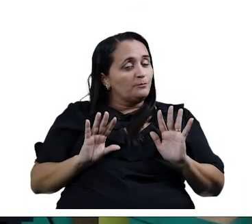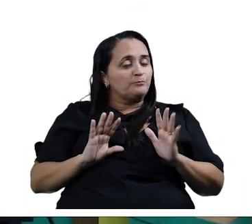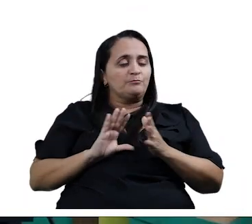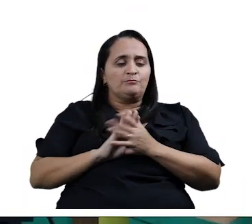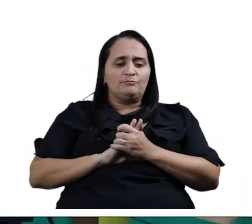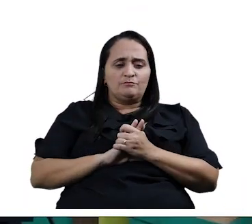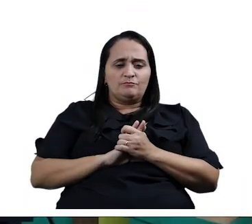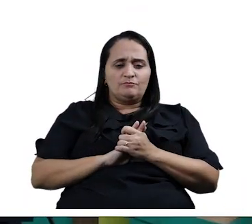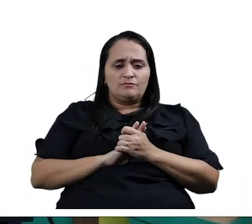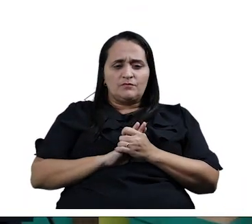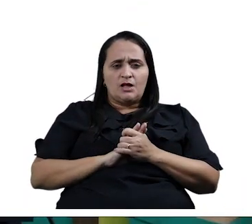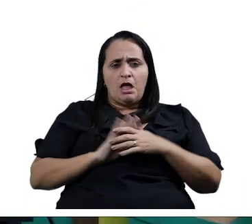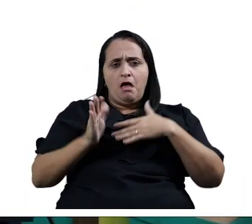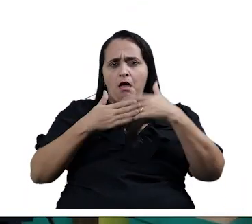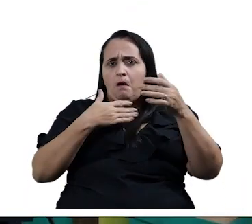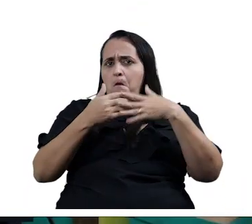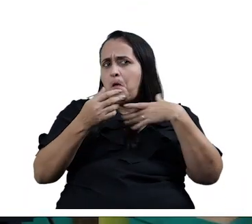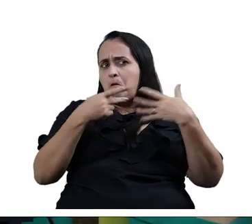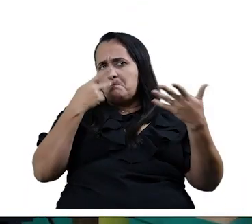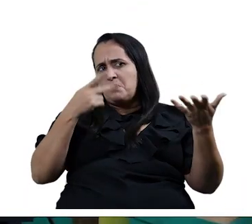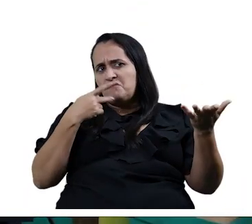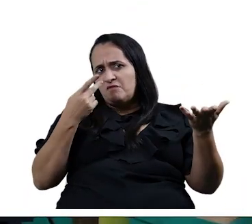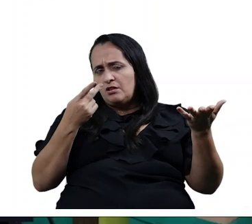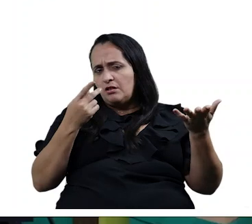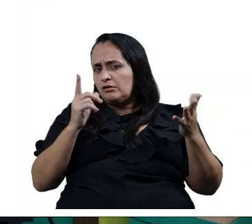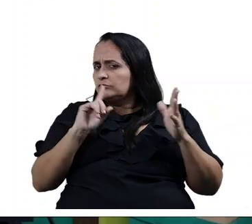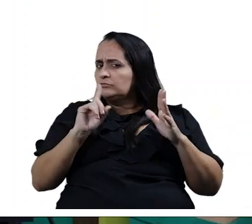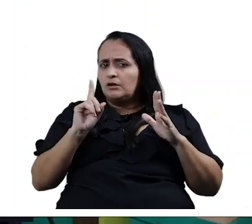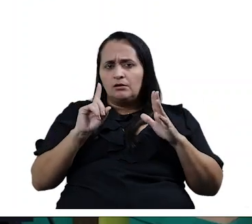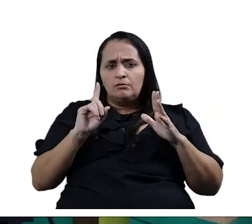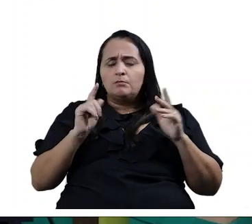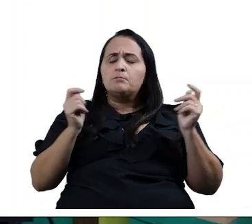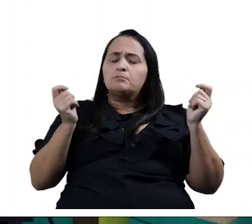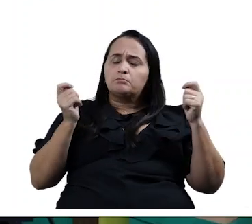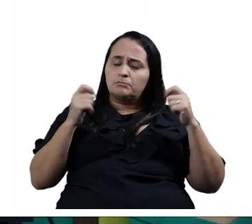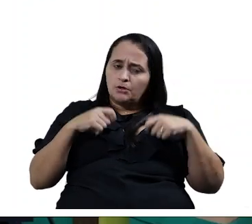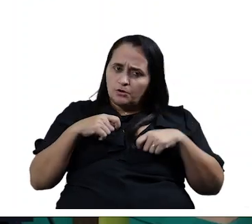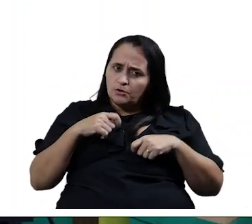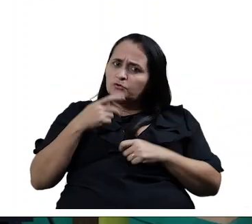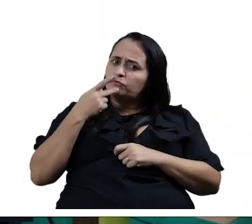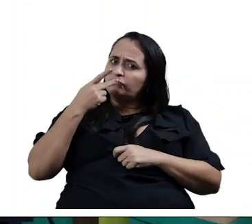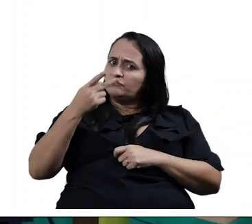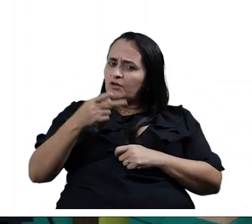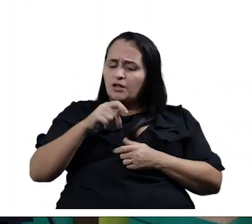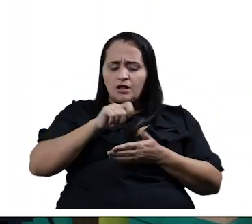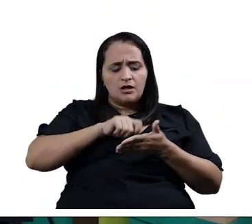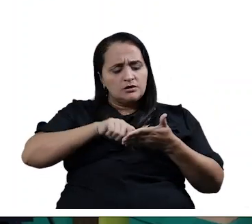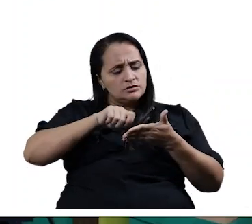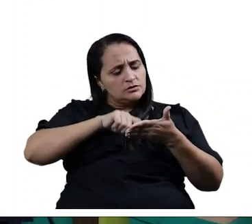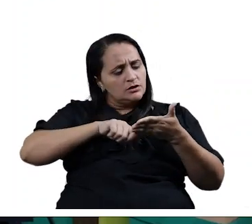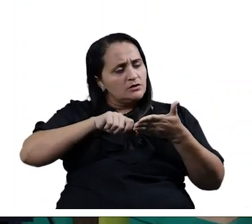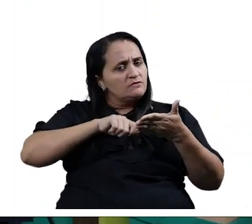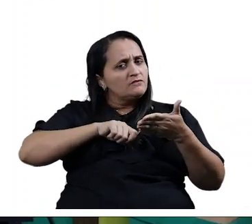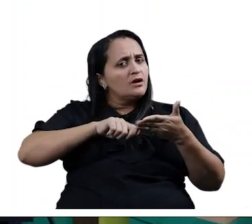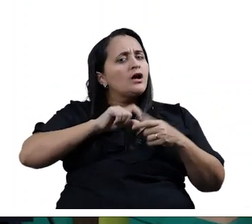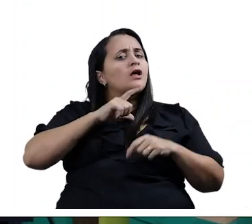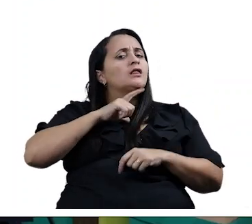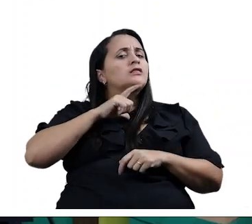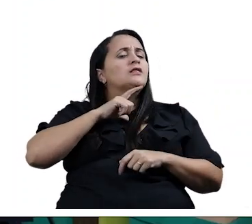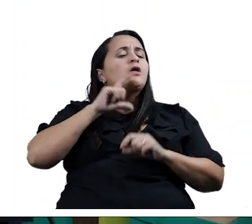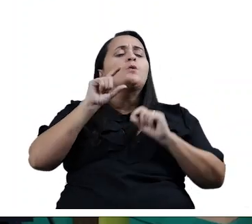intenção? Eu não falo nada por nada. Não. O meu falar, o meu escrever, ele tem